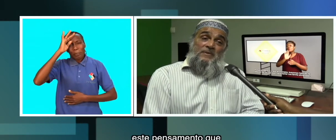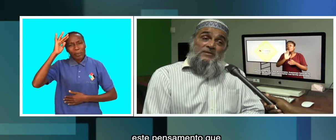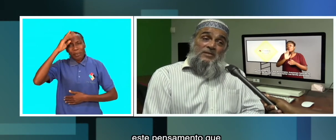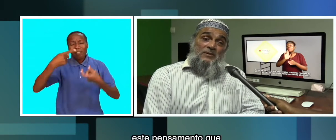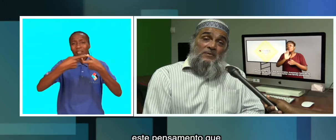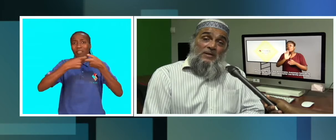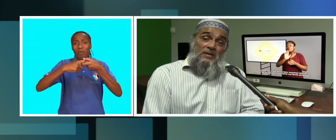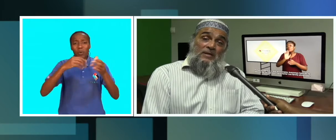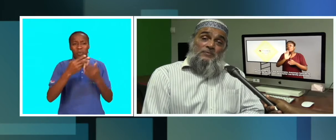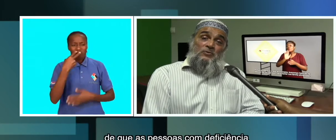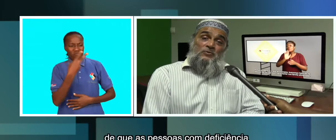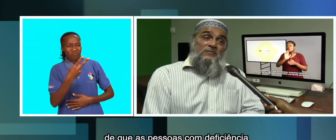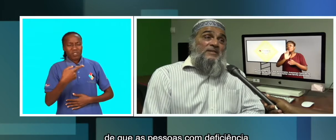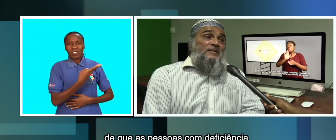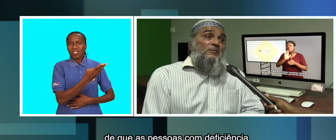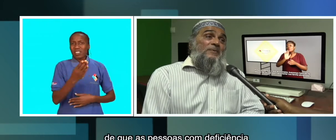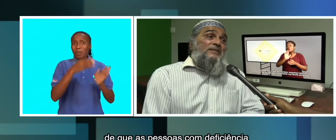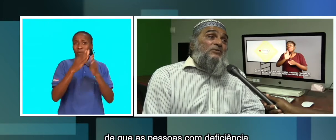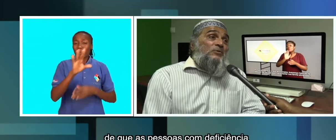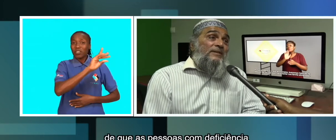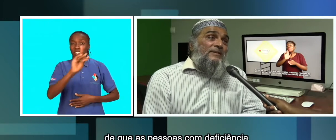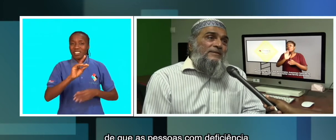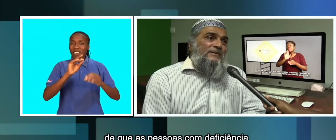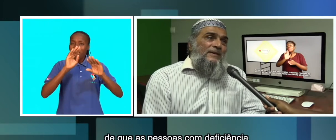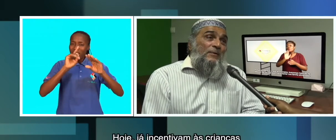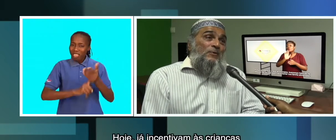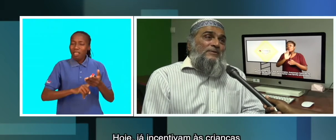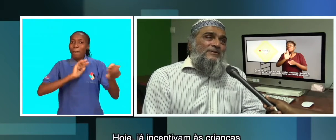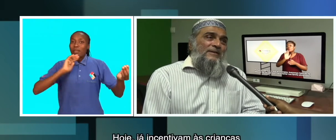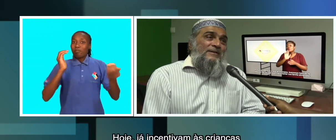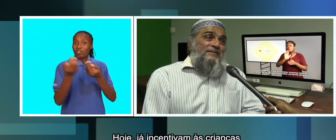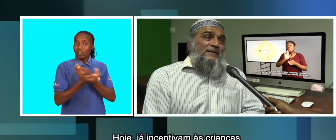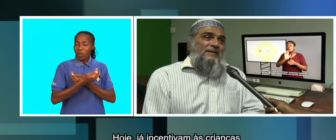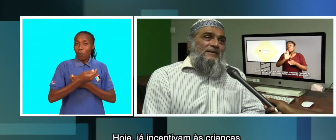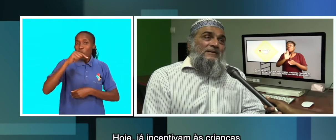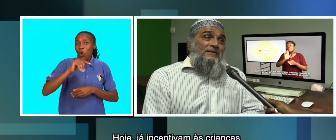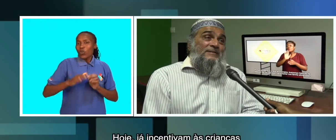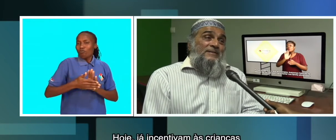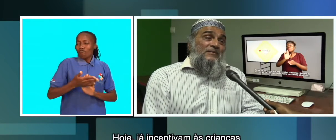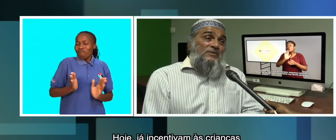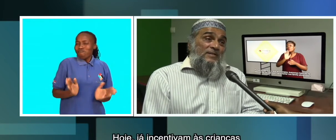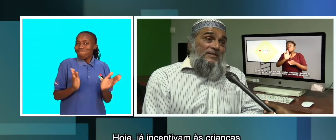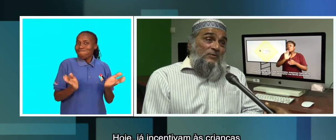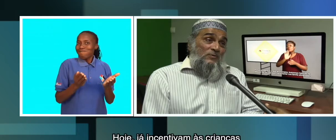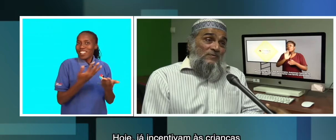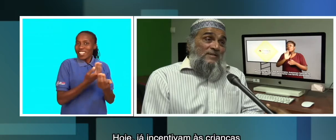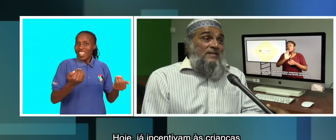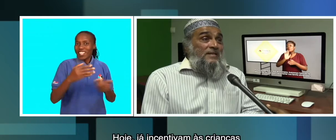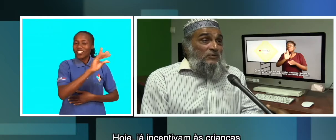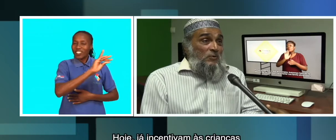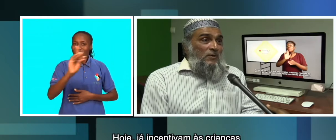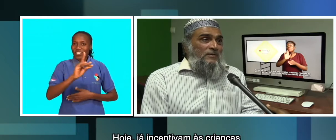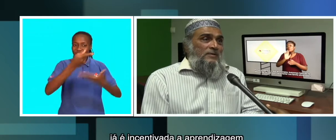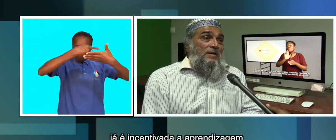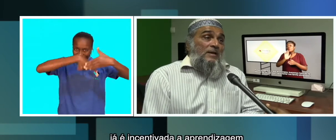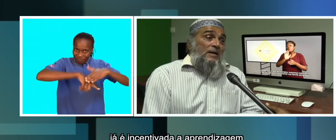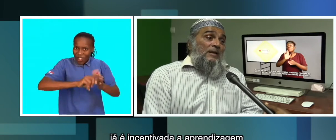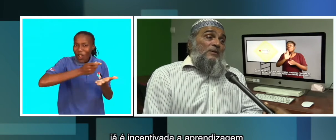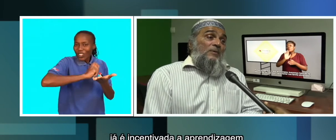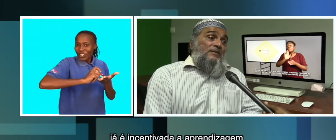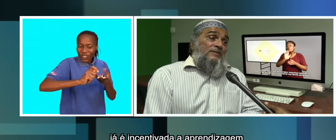que as famílias tinham, que as pessoas com deficiência eram para serem escondidas. Hoje, já incentivam as crianças com deficiência a irem às escolas.